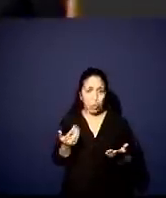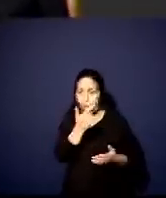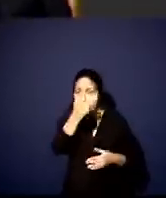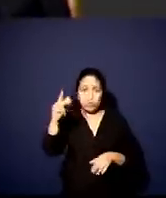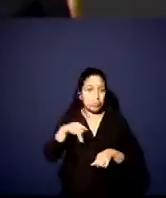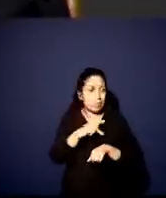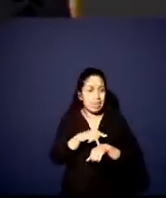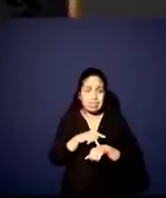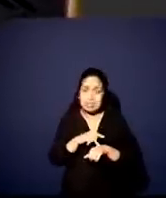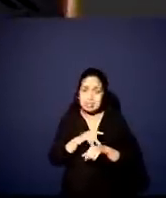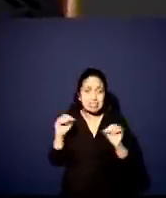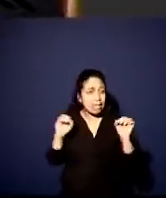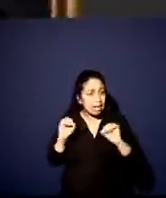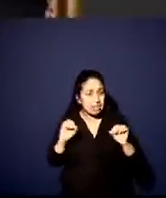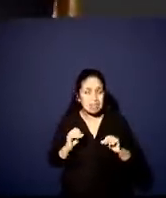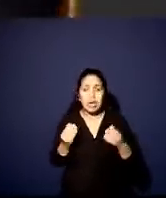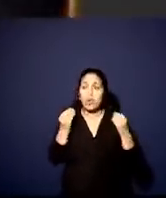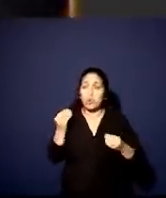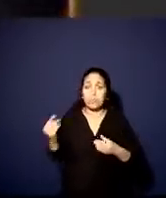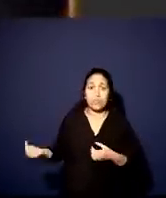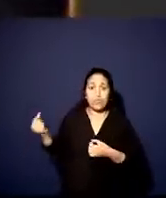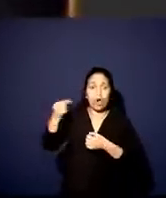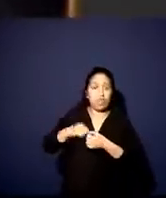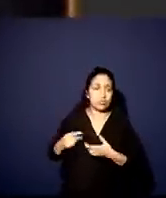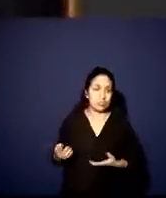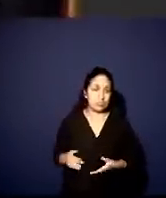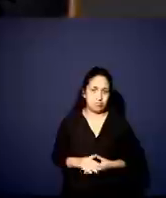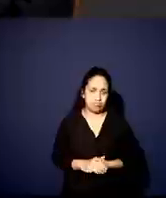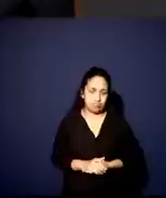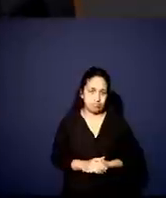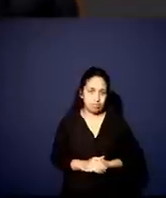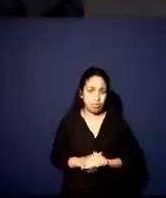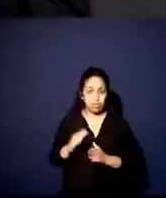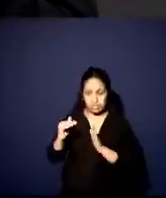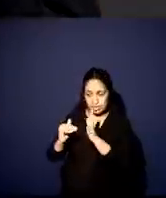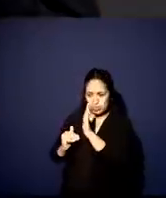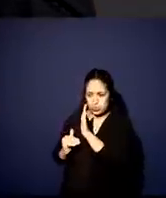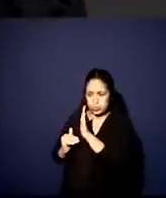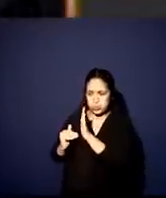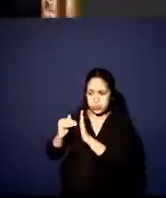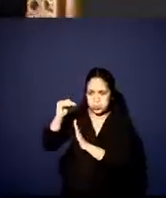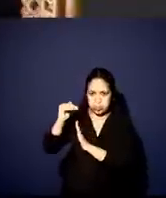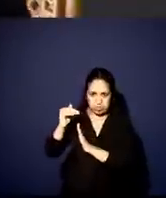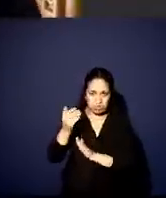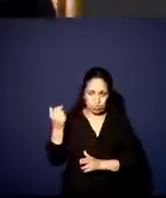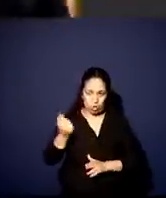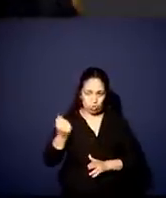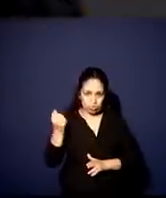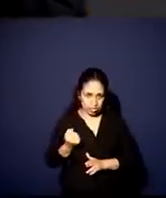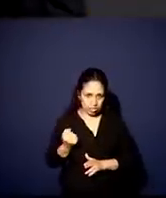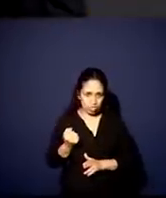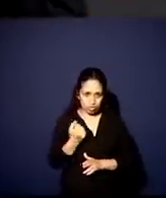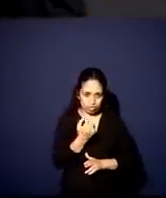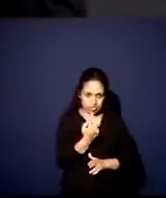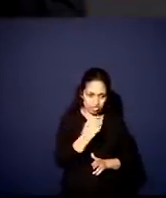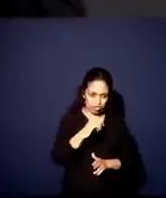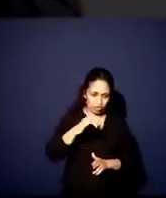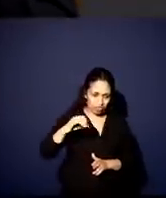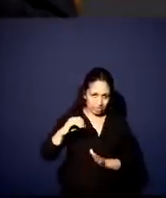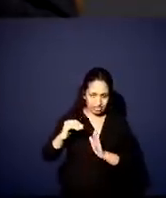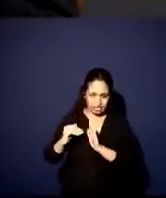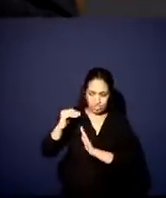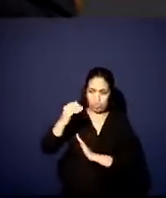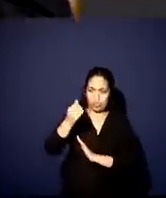mundo fez. Como é que depois você volta? Né? Você sobe o Auxílio Brasil de 190 para 600